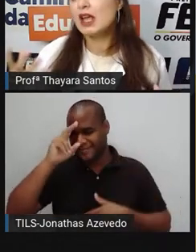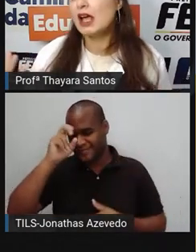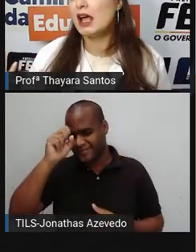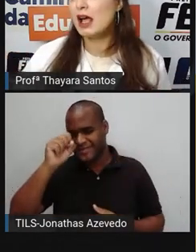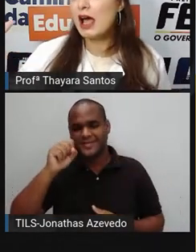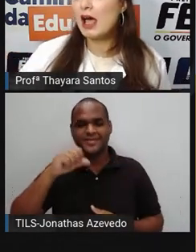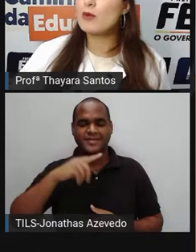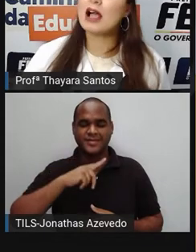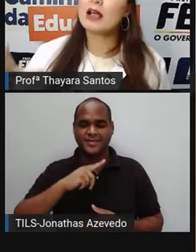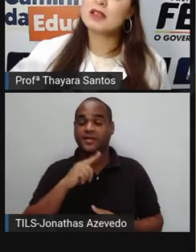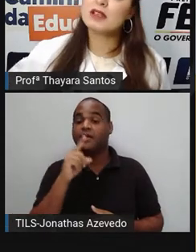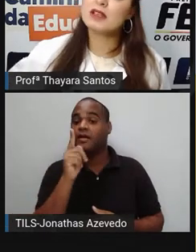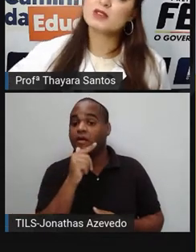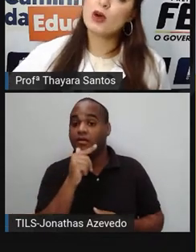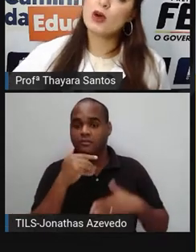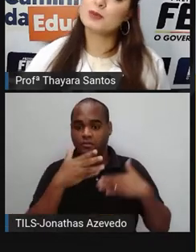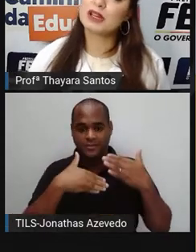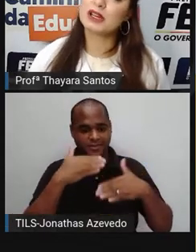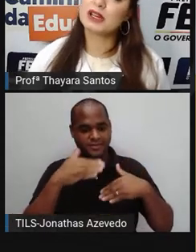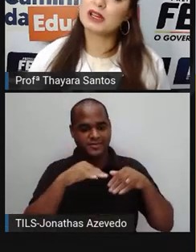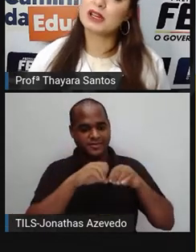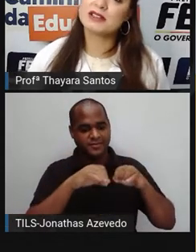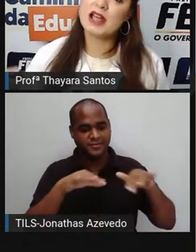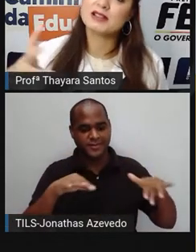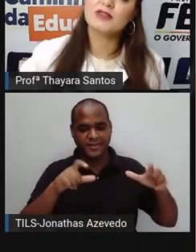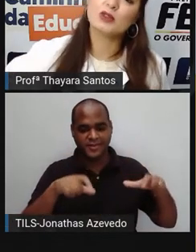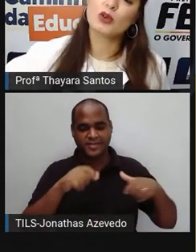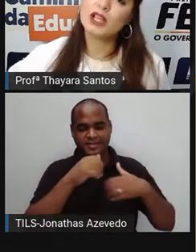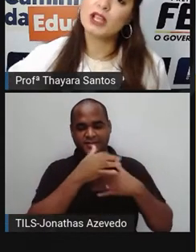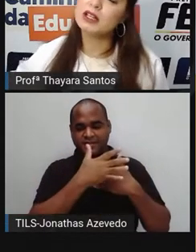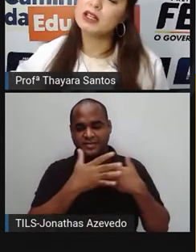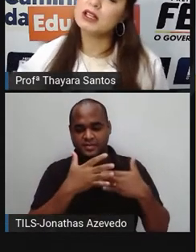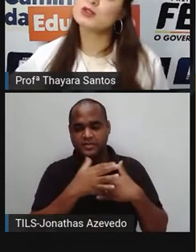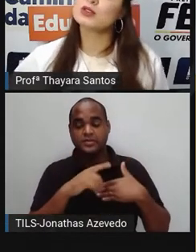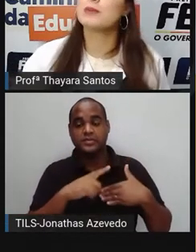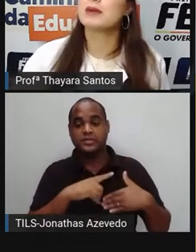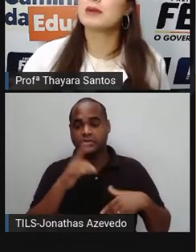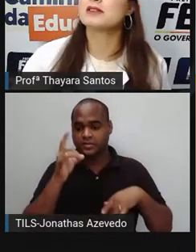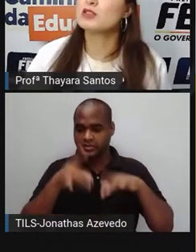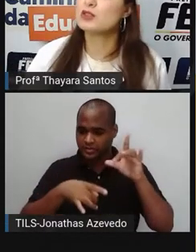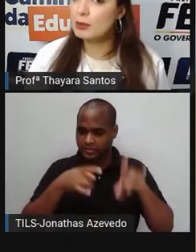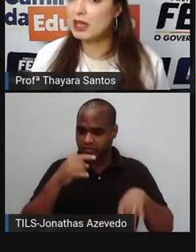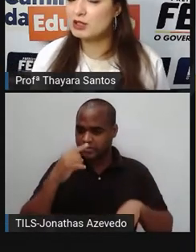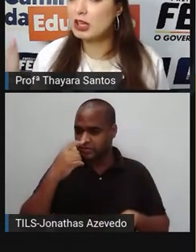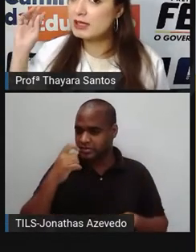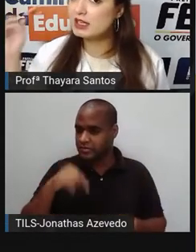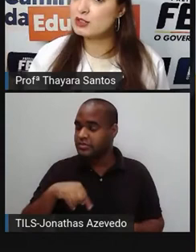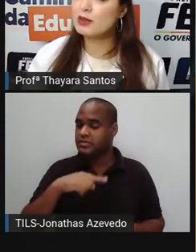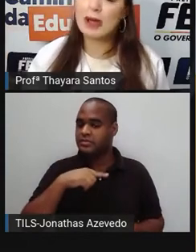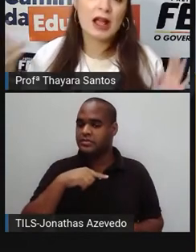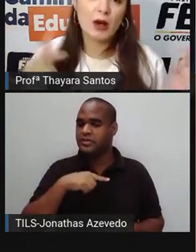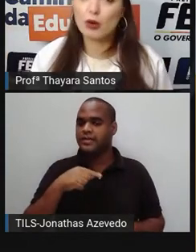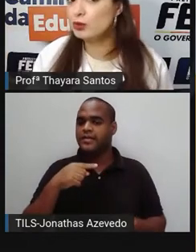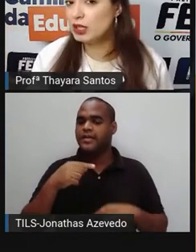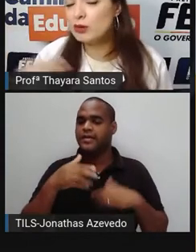é a água acaba escoando pela cidade levando todo aquele lixo que está presente no ambiente esse lixo vai parar ou no